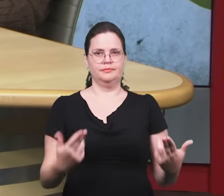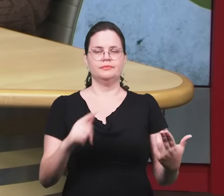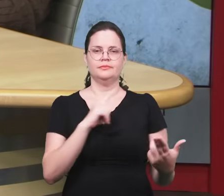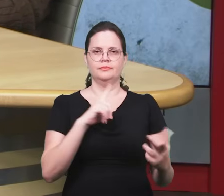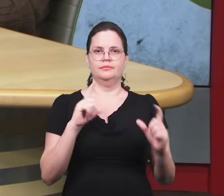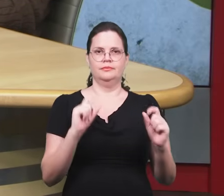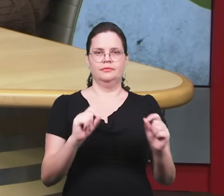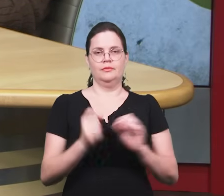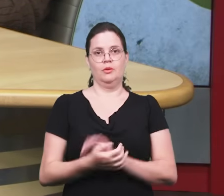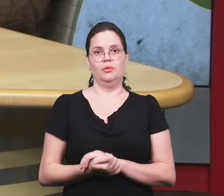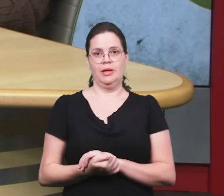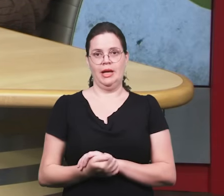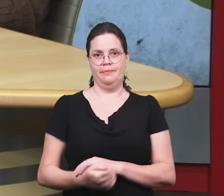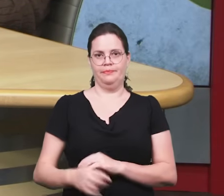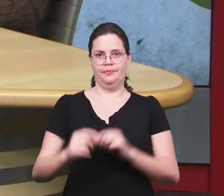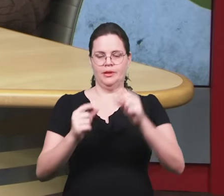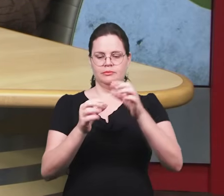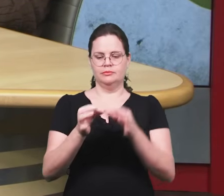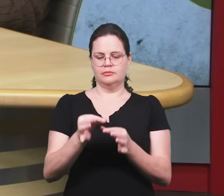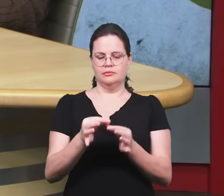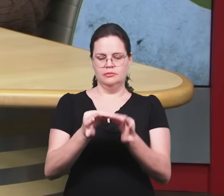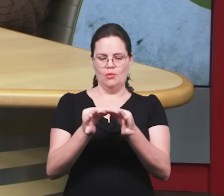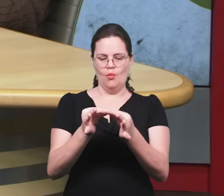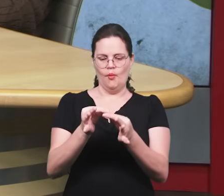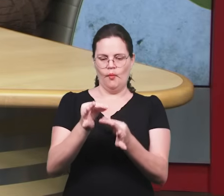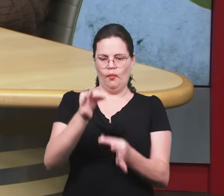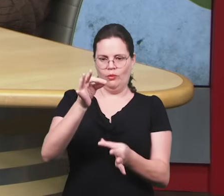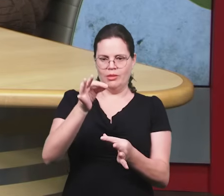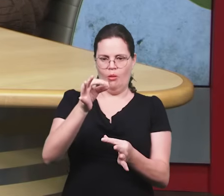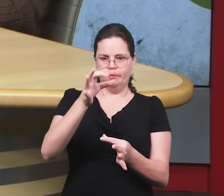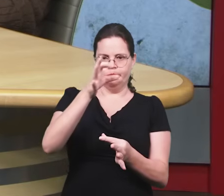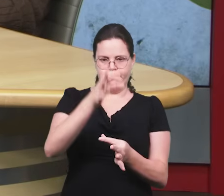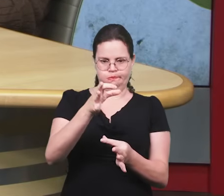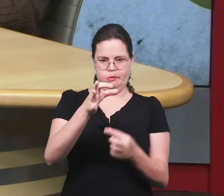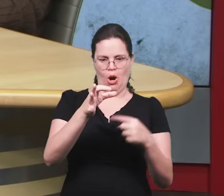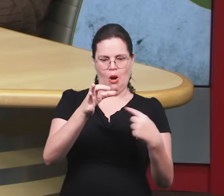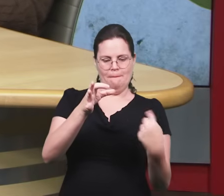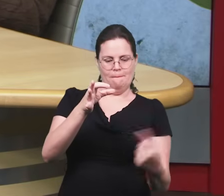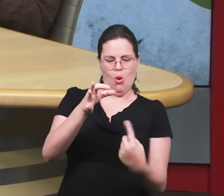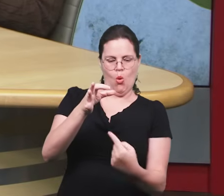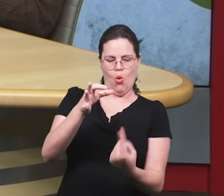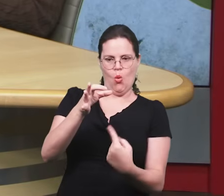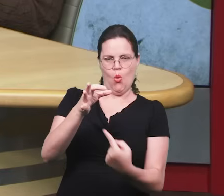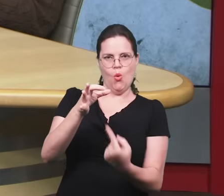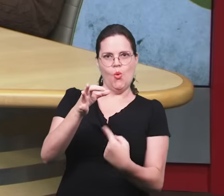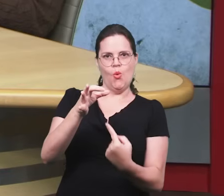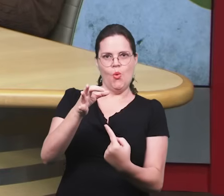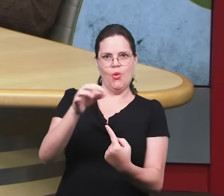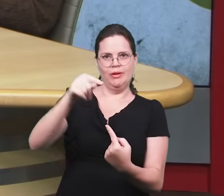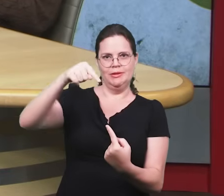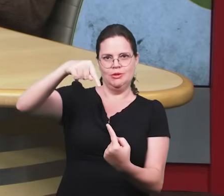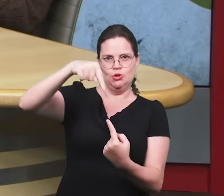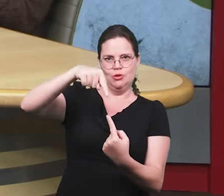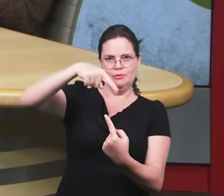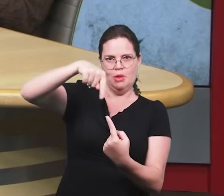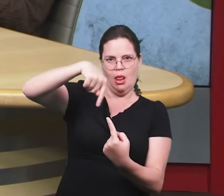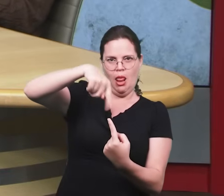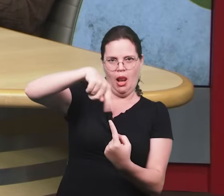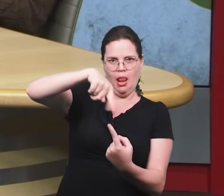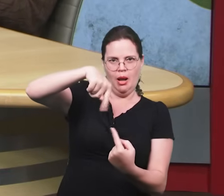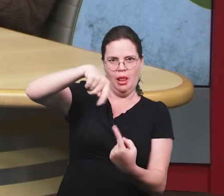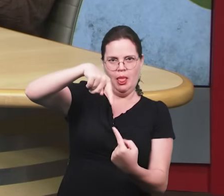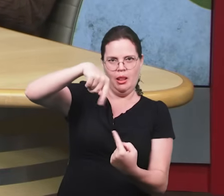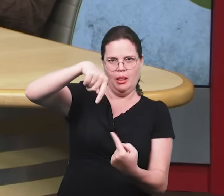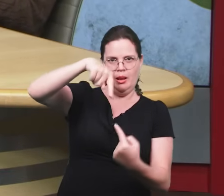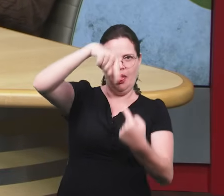do fuso é que ele era a primeira etapa do trabalho. E aponta também para essa iniciativa de